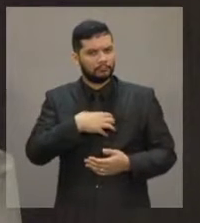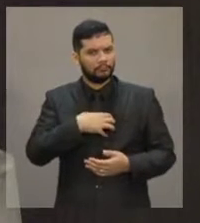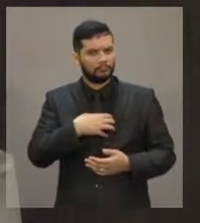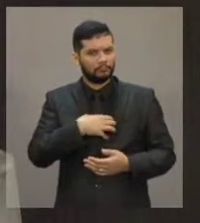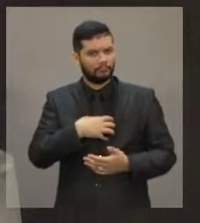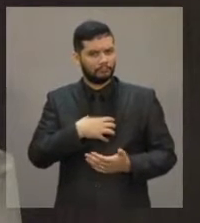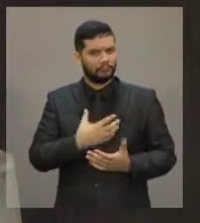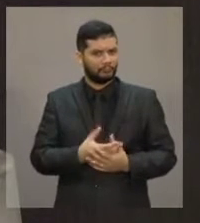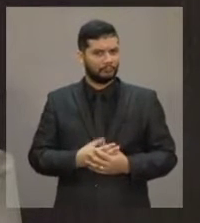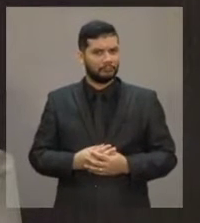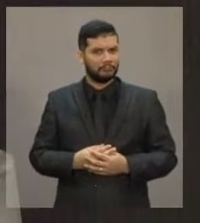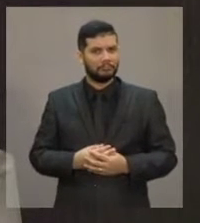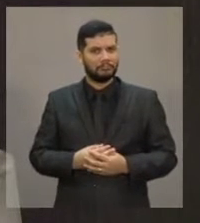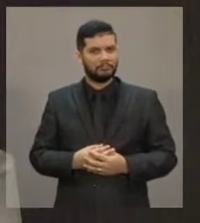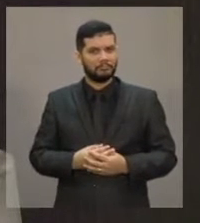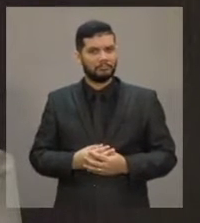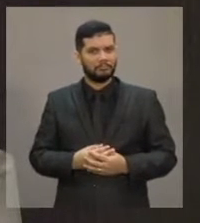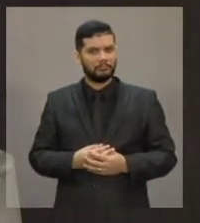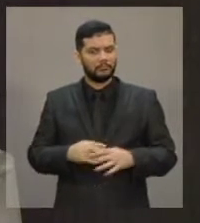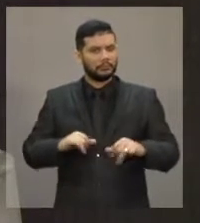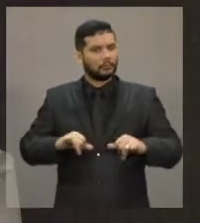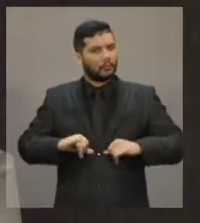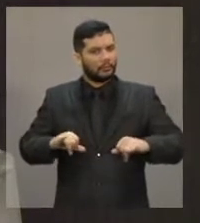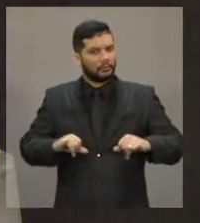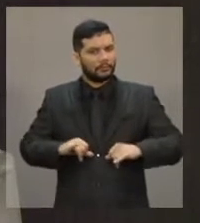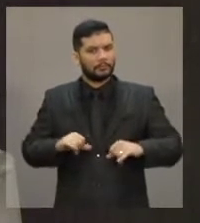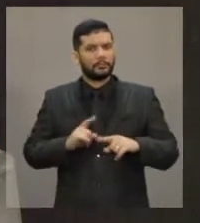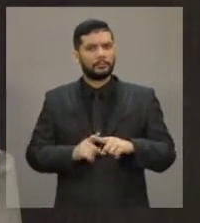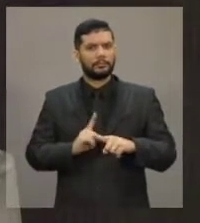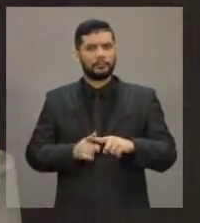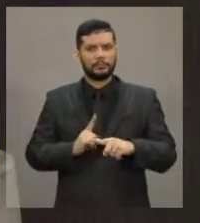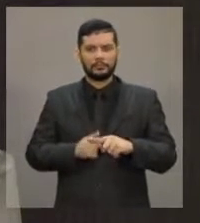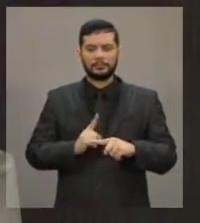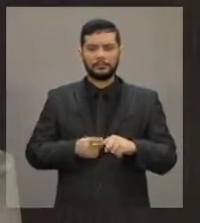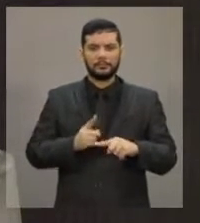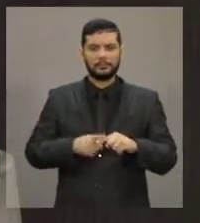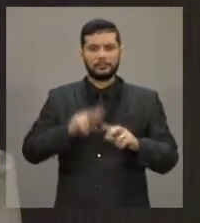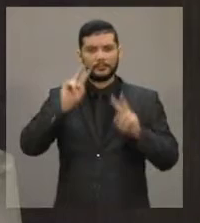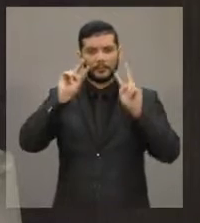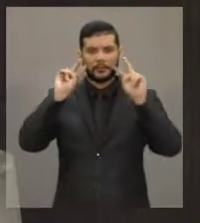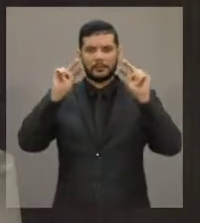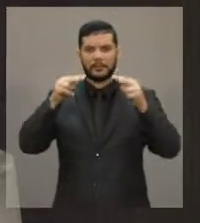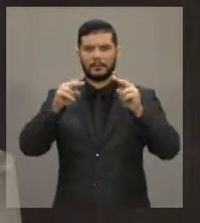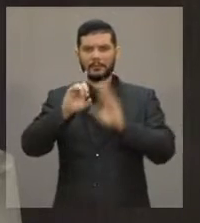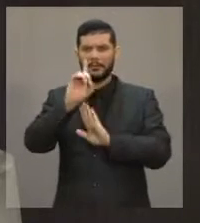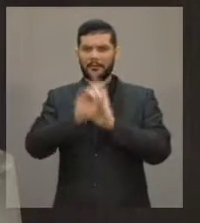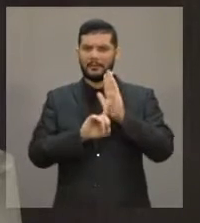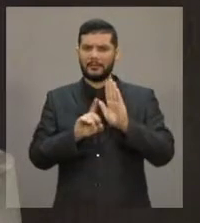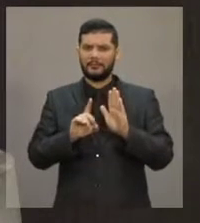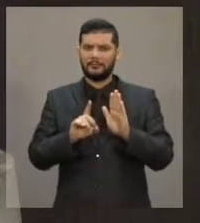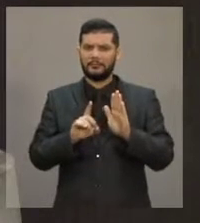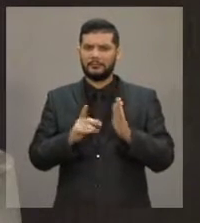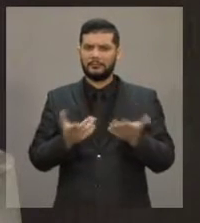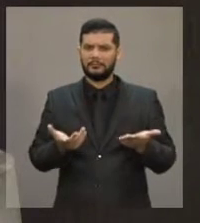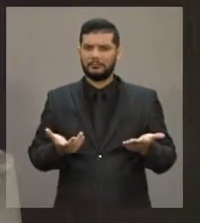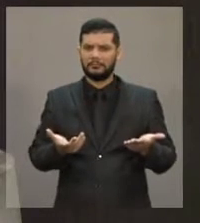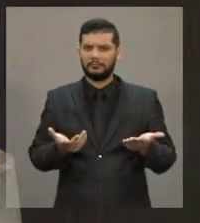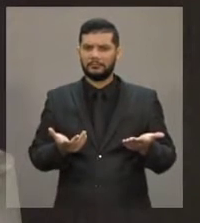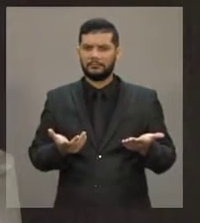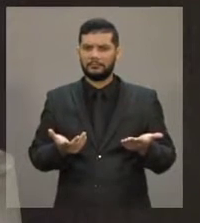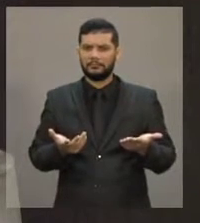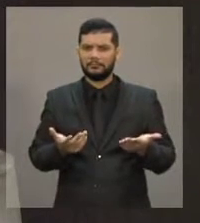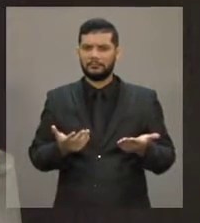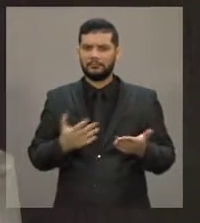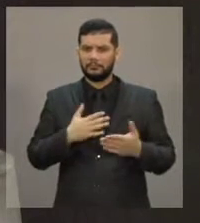ou sofrendo em razão do alargamento do reconhecimento de direitos, e aqui, me permitam, eu sou